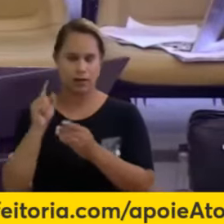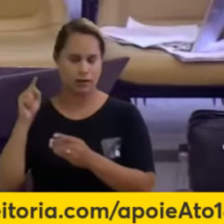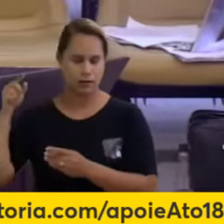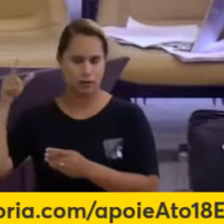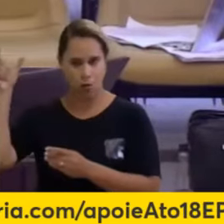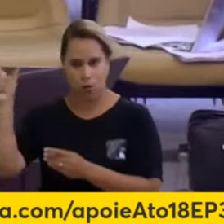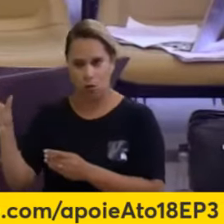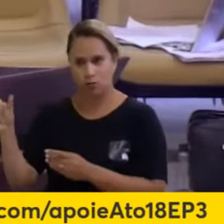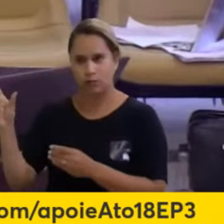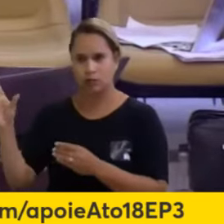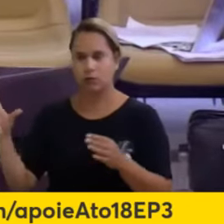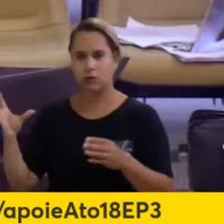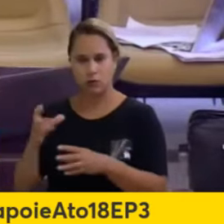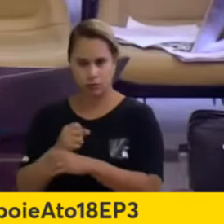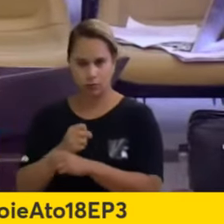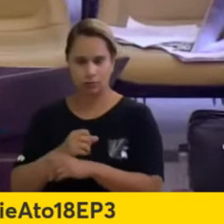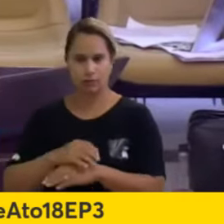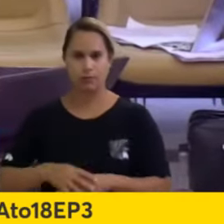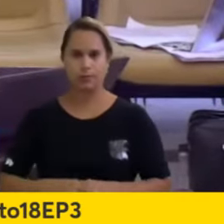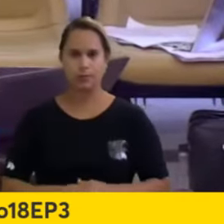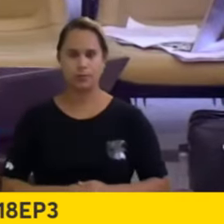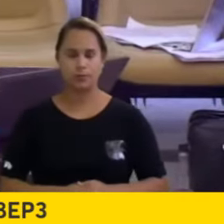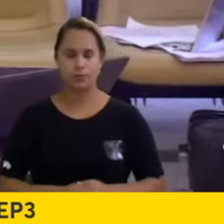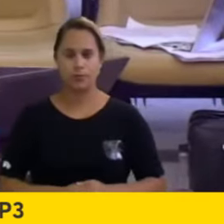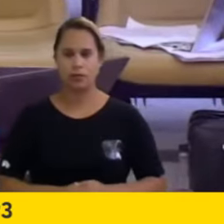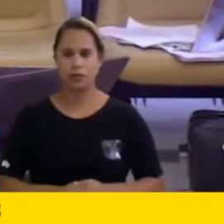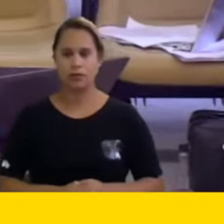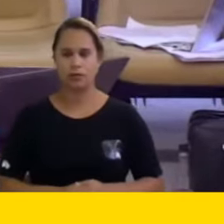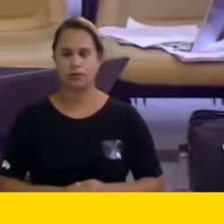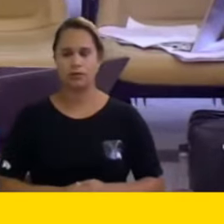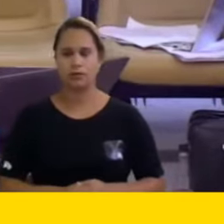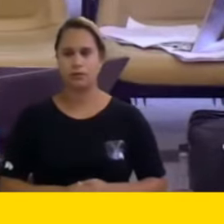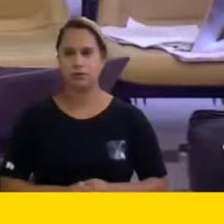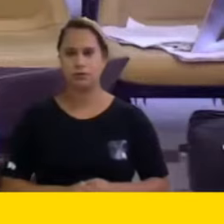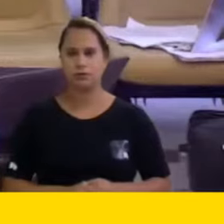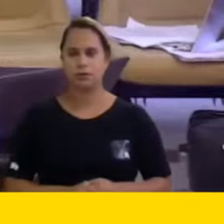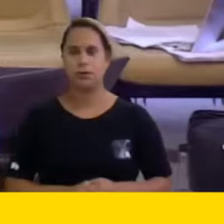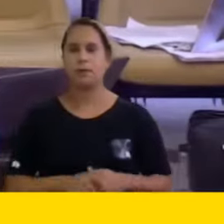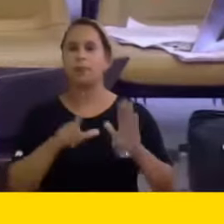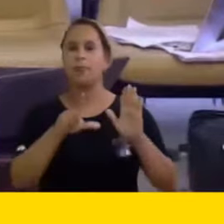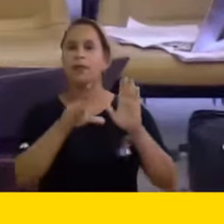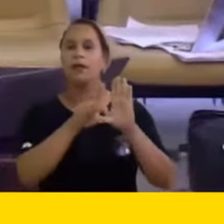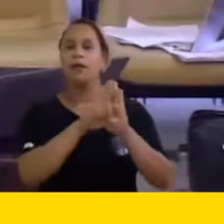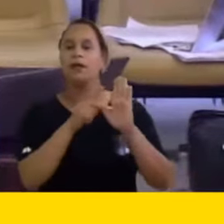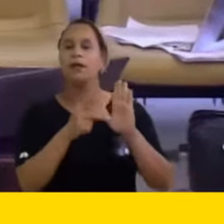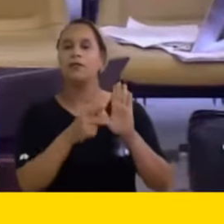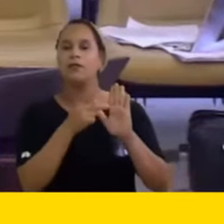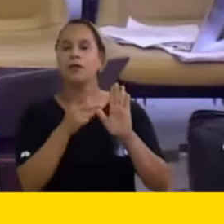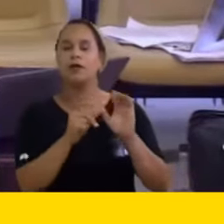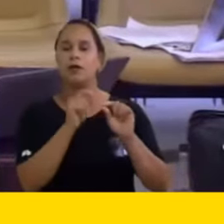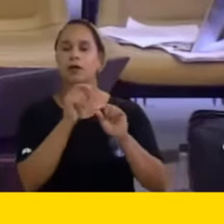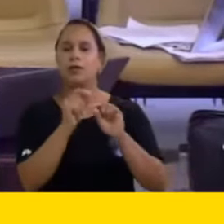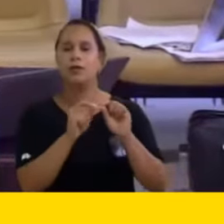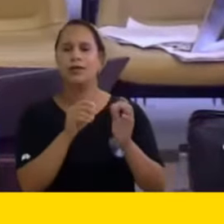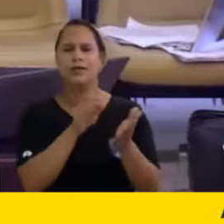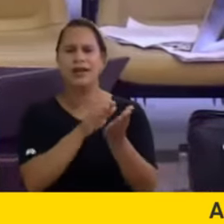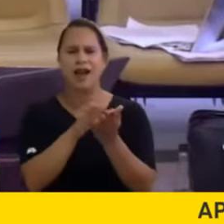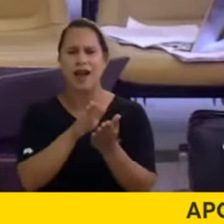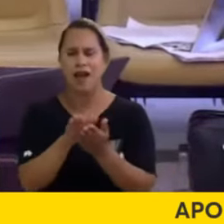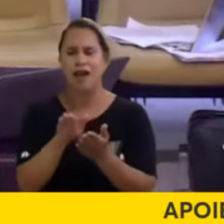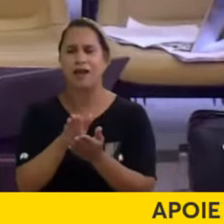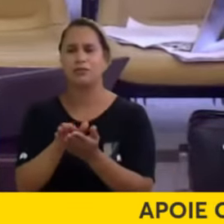certo eh então como eu tava dizendo d d relevância eleitoral a própria lei diz o seguinte gasto com advogado não é não se soma por limite de